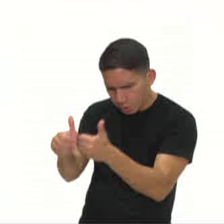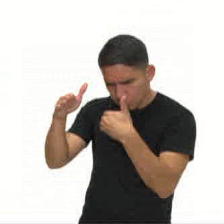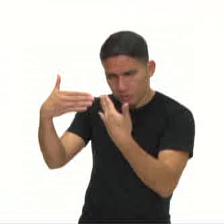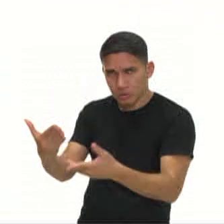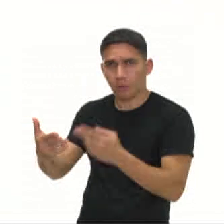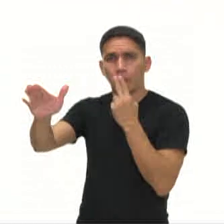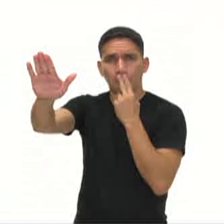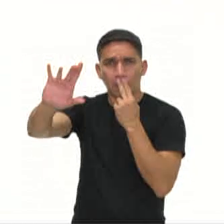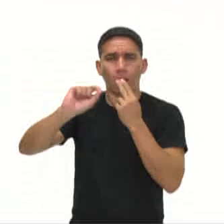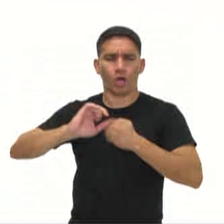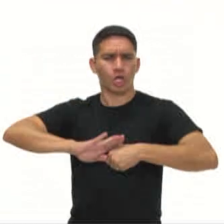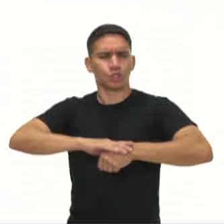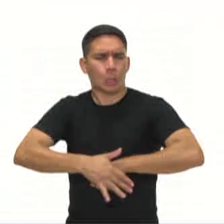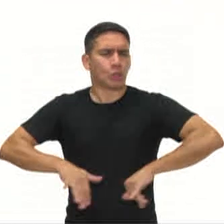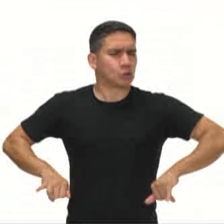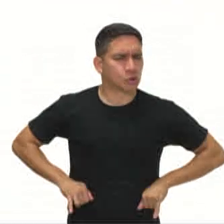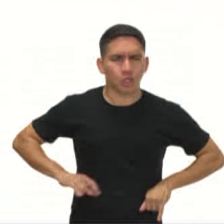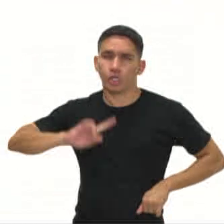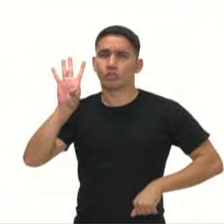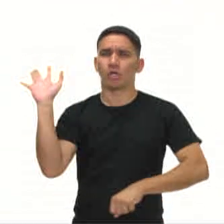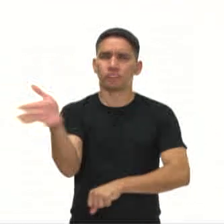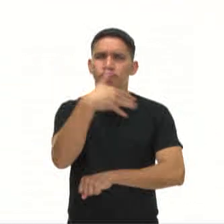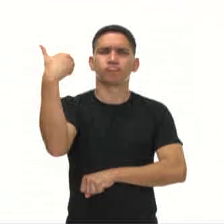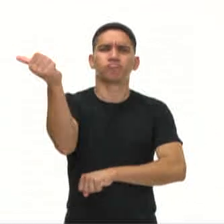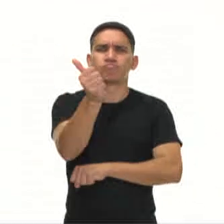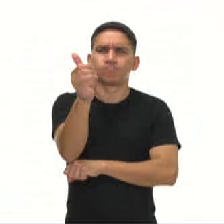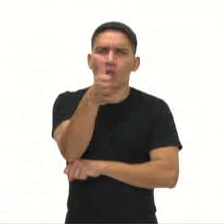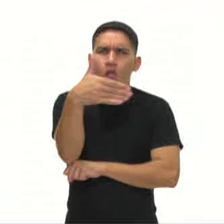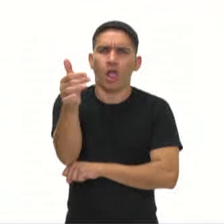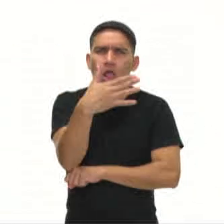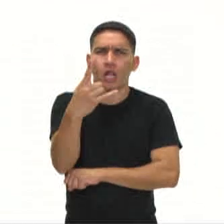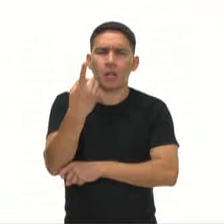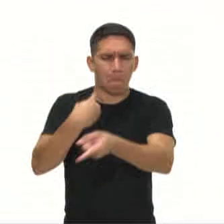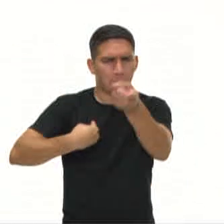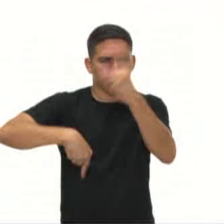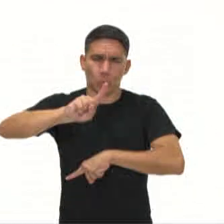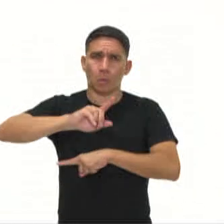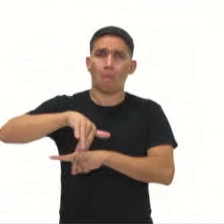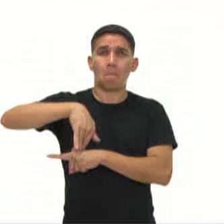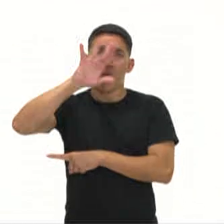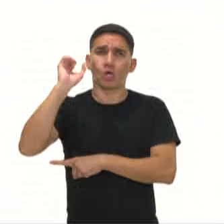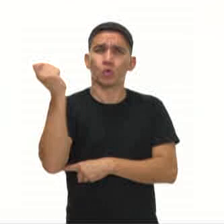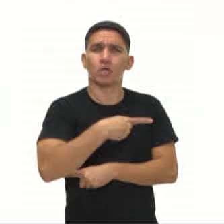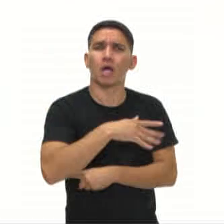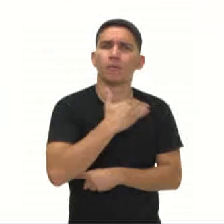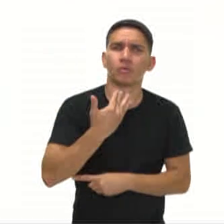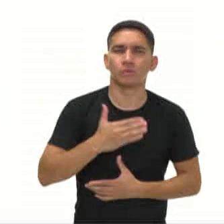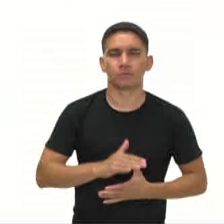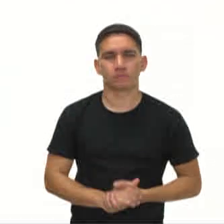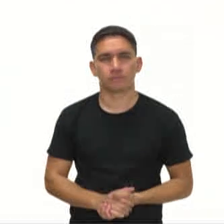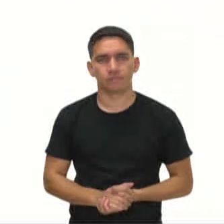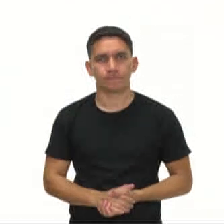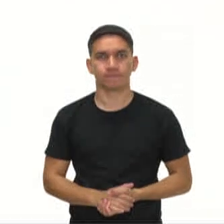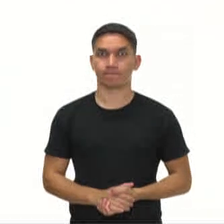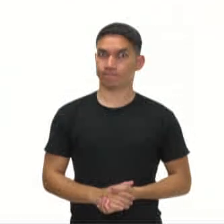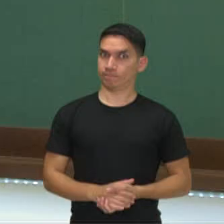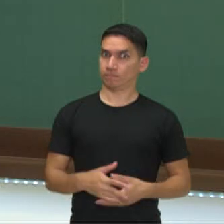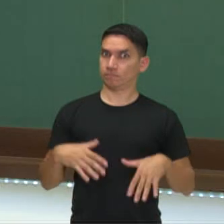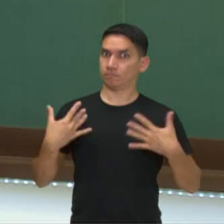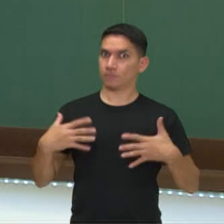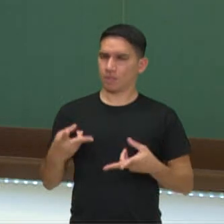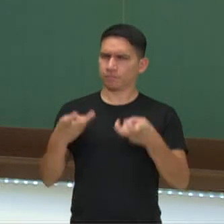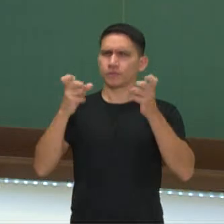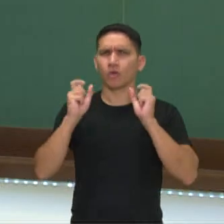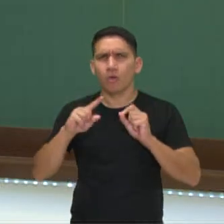no sofrimento, nossa bandeira sobrepõe-se à própria morte. Então, repara que é